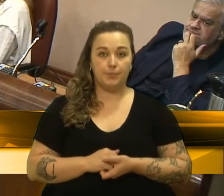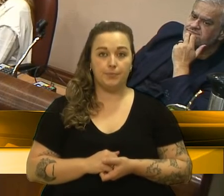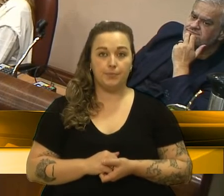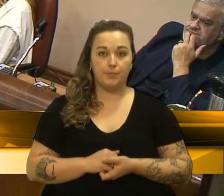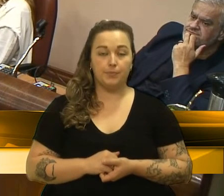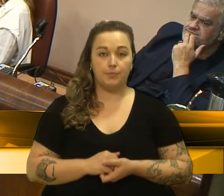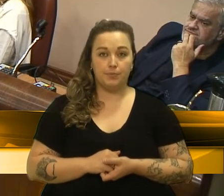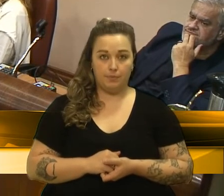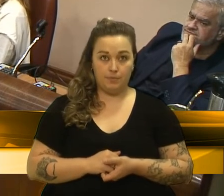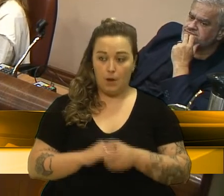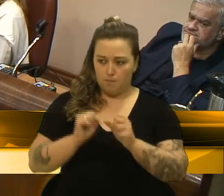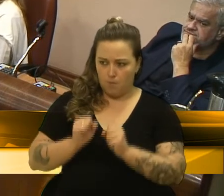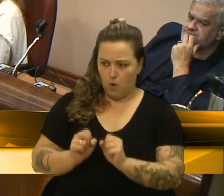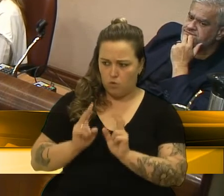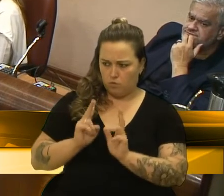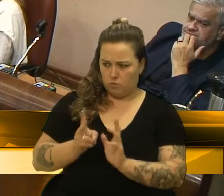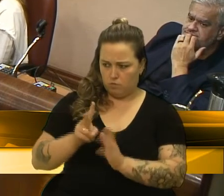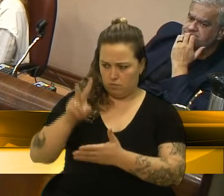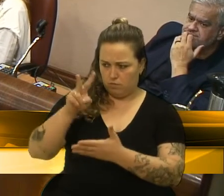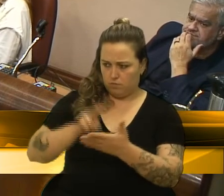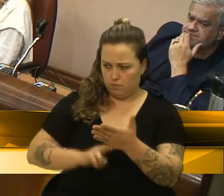Posso continuar, senhor presidente?